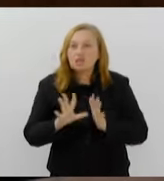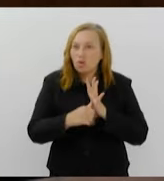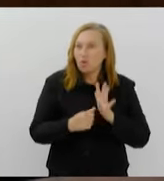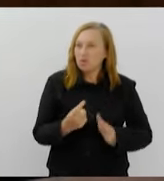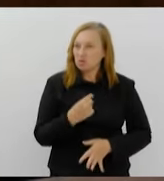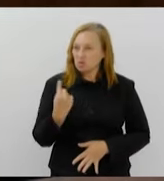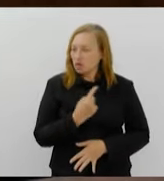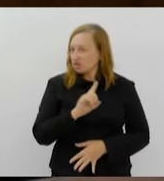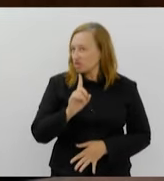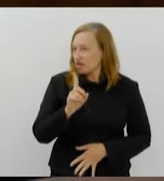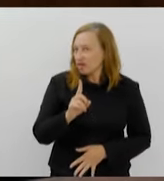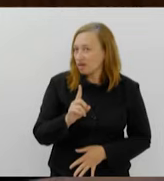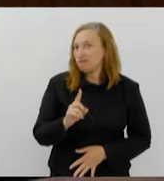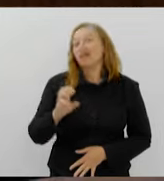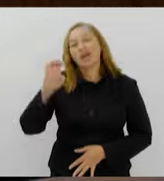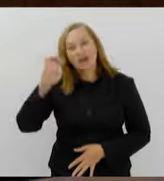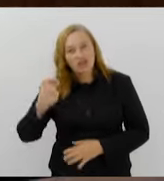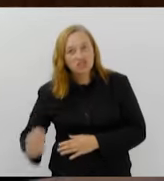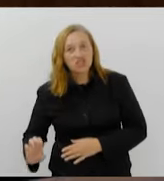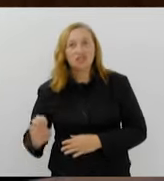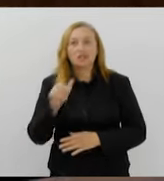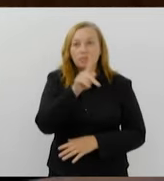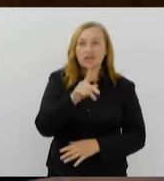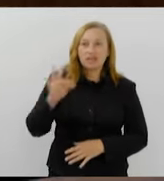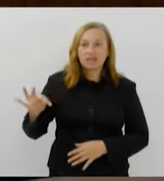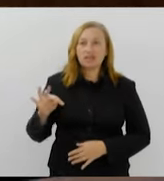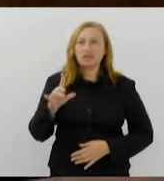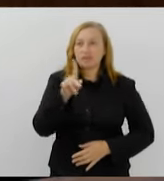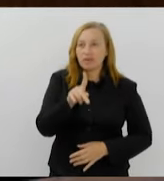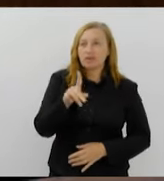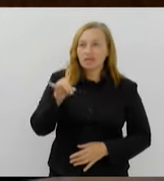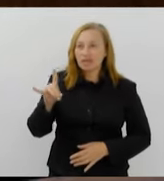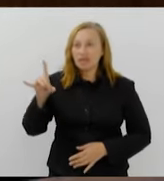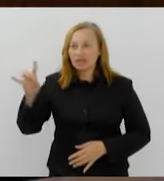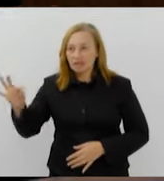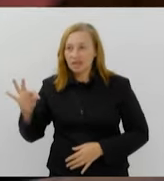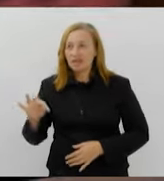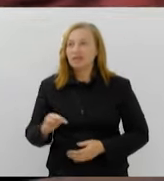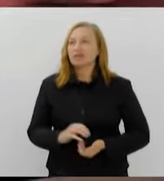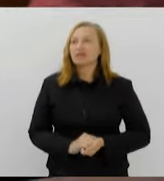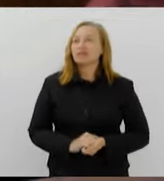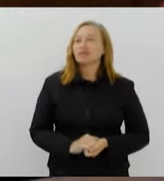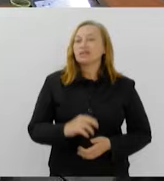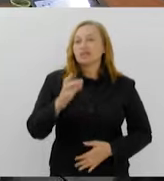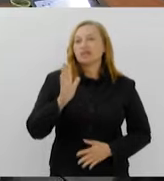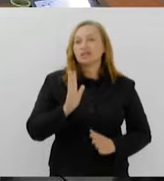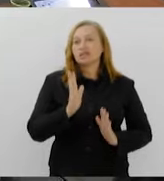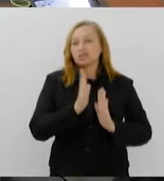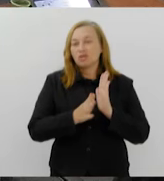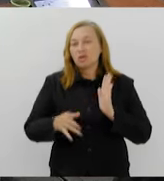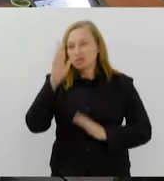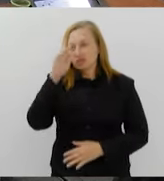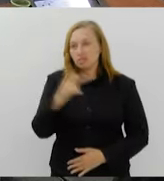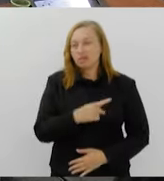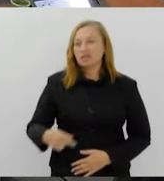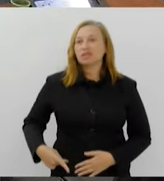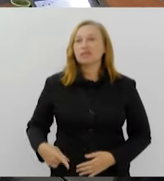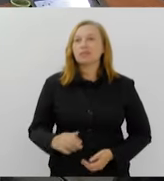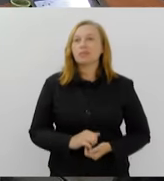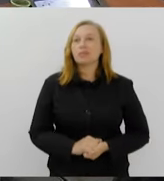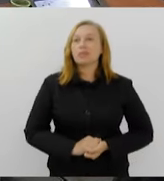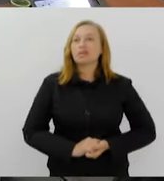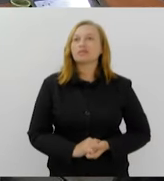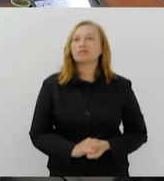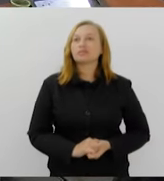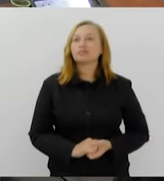gente não é a esquerda é o PT e o PDT questão de ordem senhor presidente se me permite uma parte Deputado Rodrigo